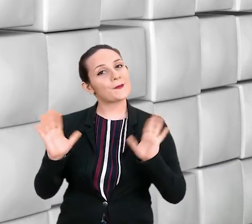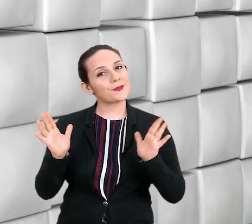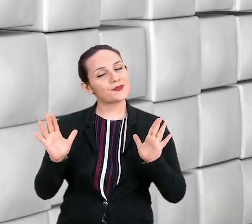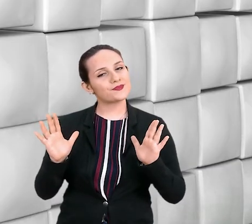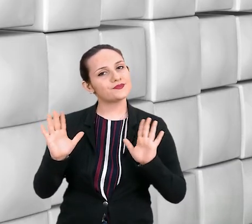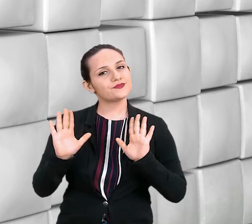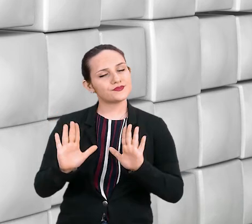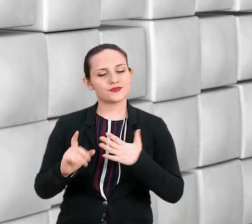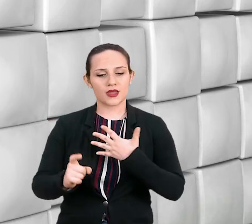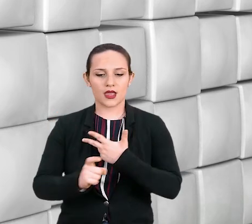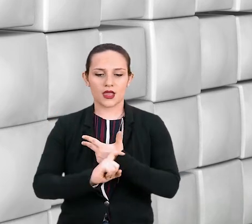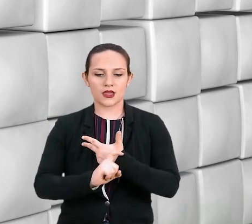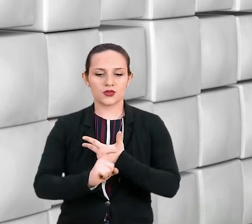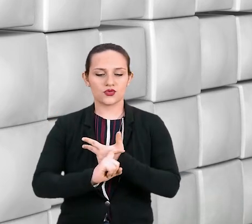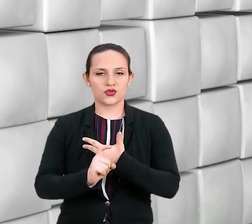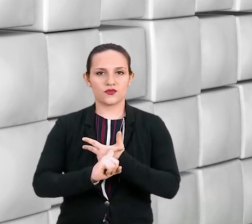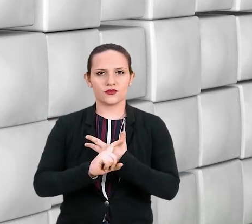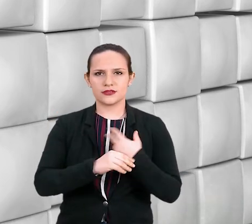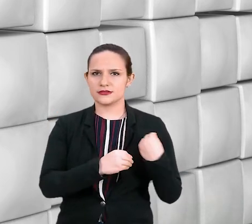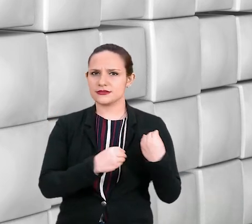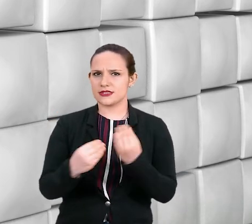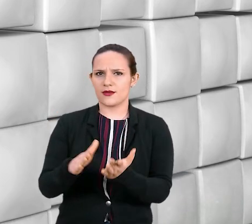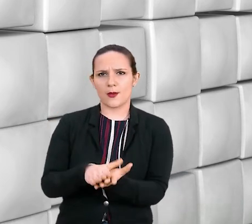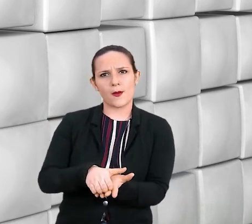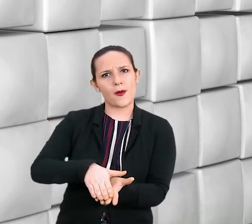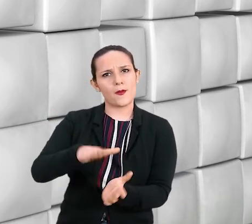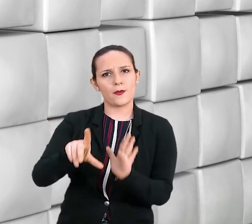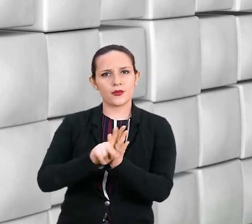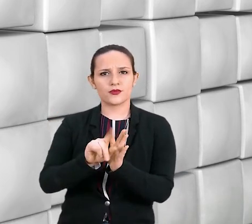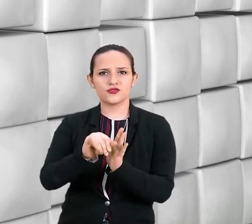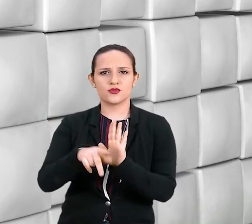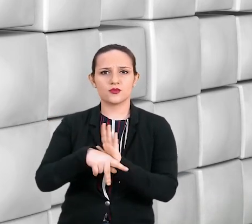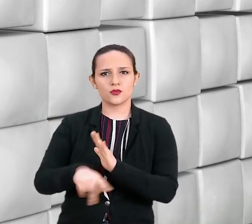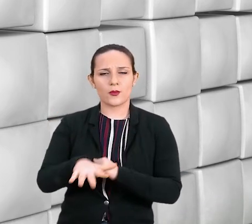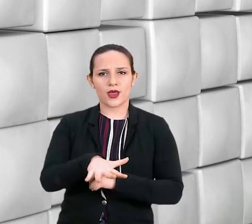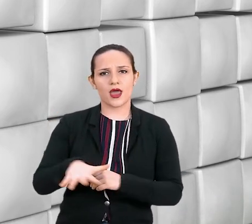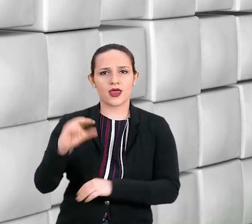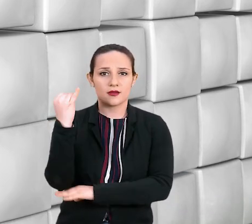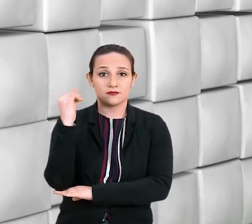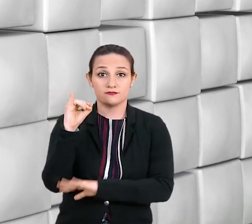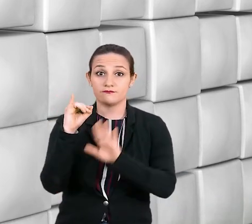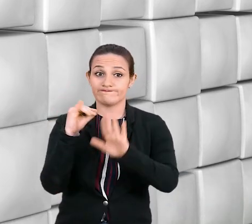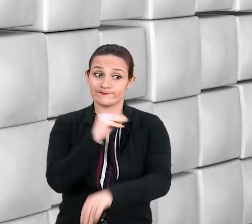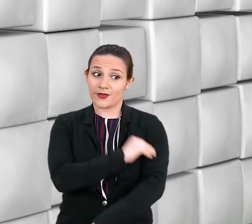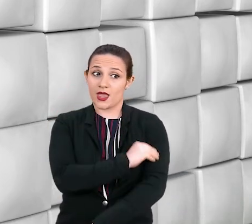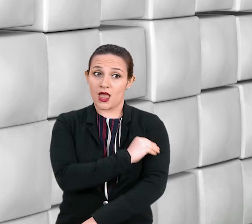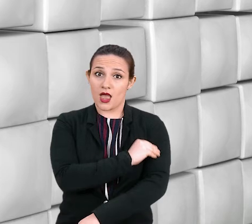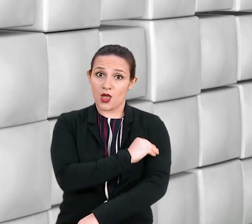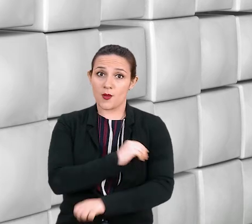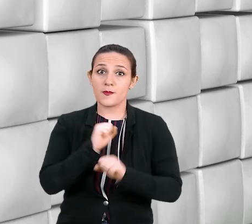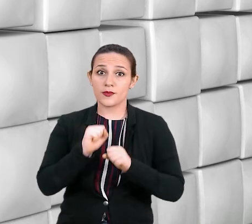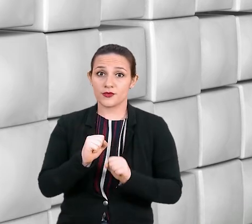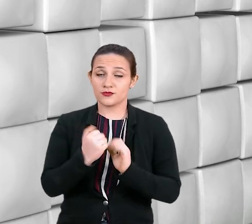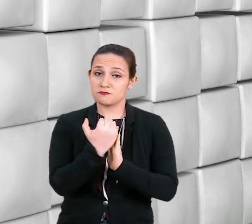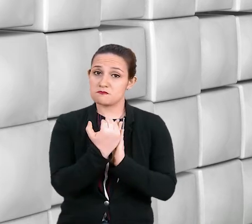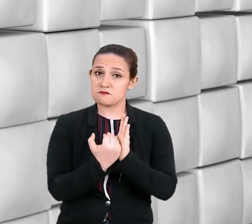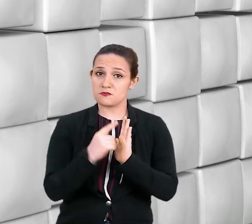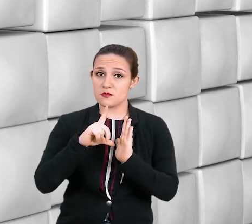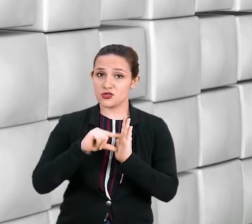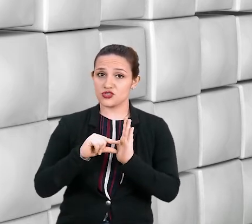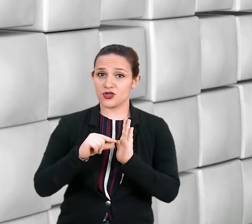Olá. Executivo entrega série de projetos na área fiscal e etanol poderá ter redução